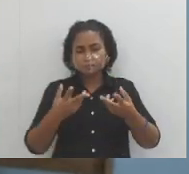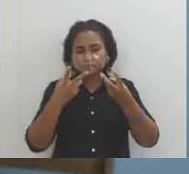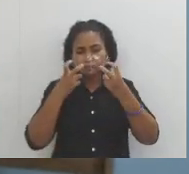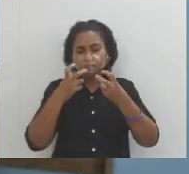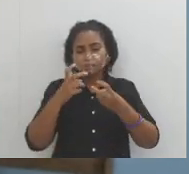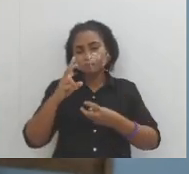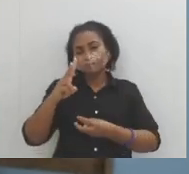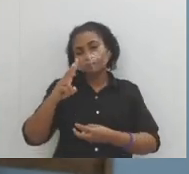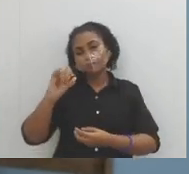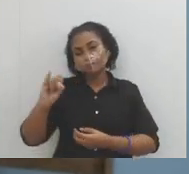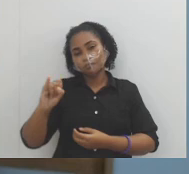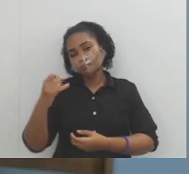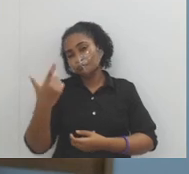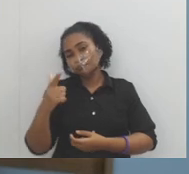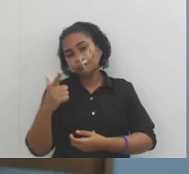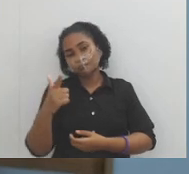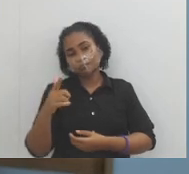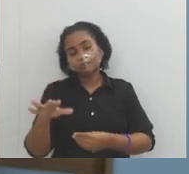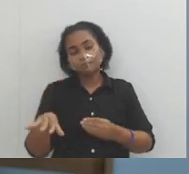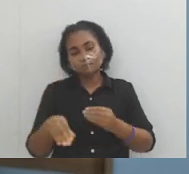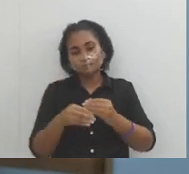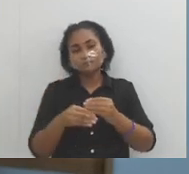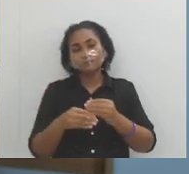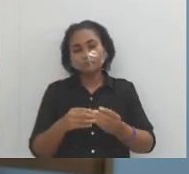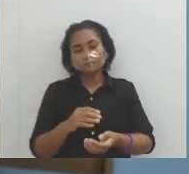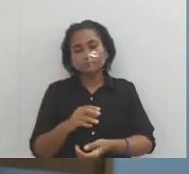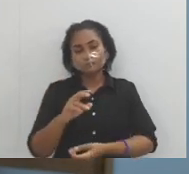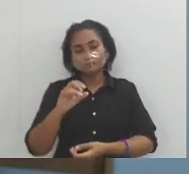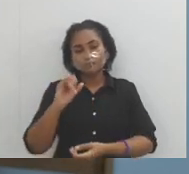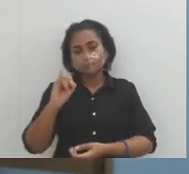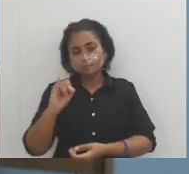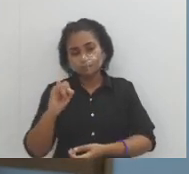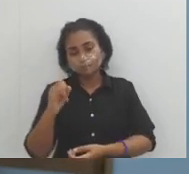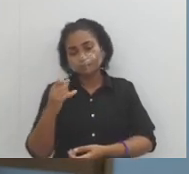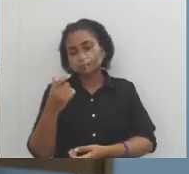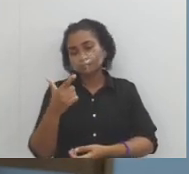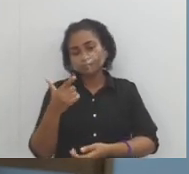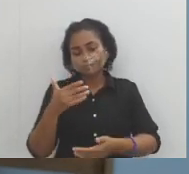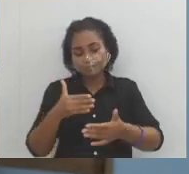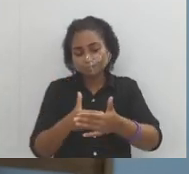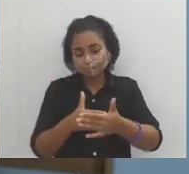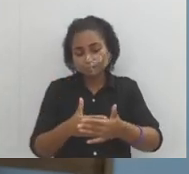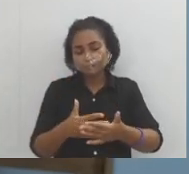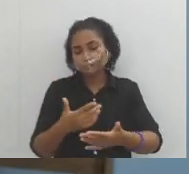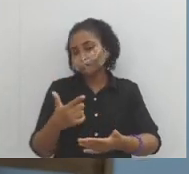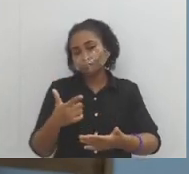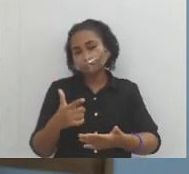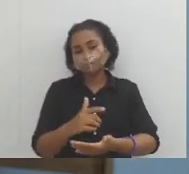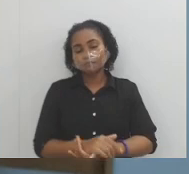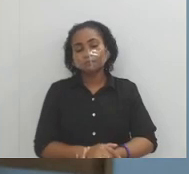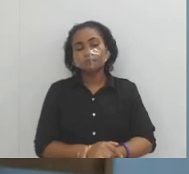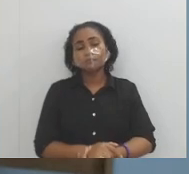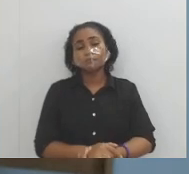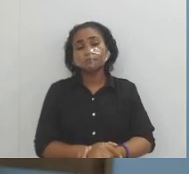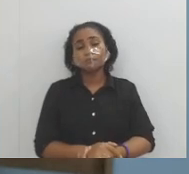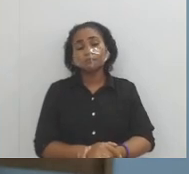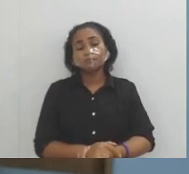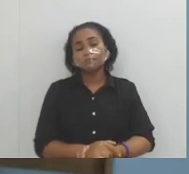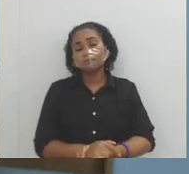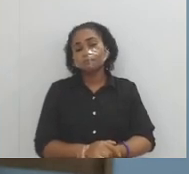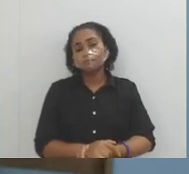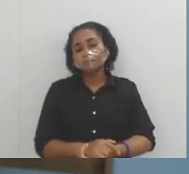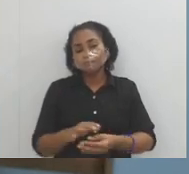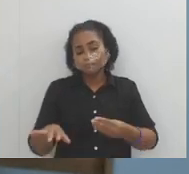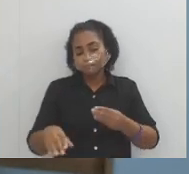precisa de complemento, né? O não transitivo, né? É aquele verbo que o que vem depois não